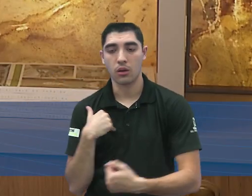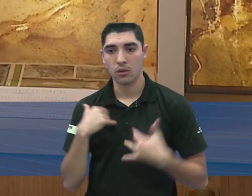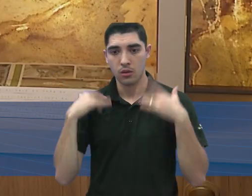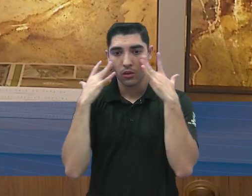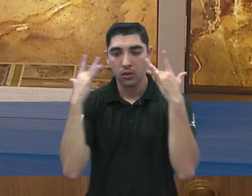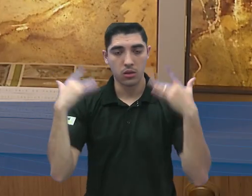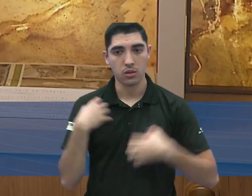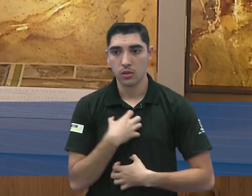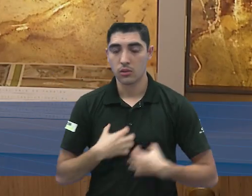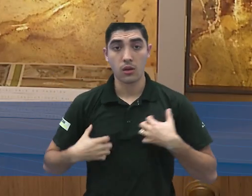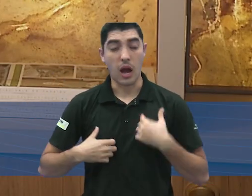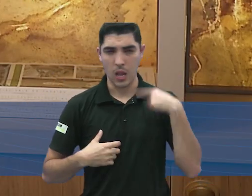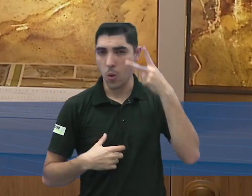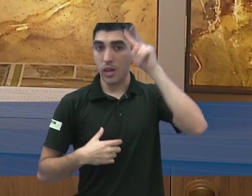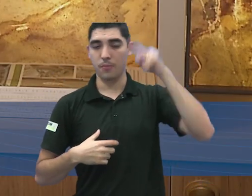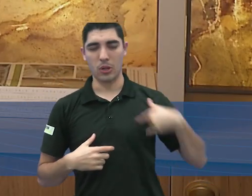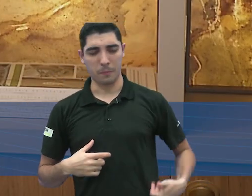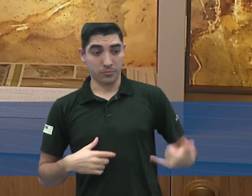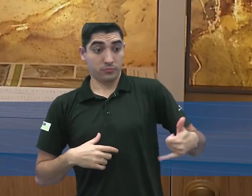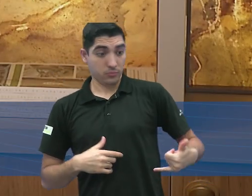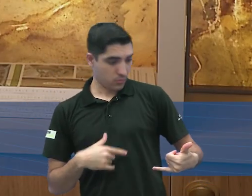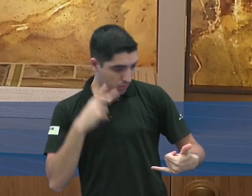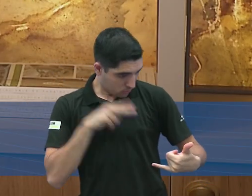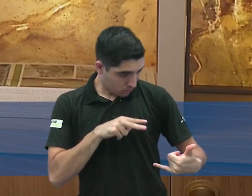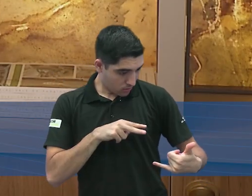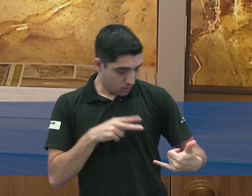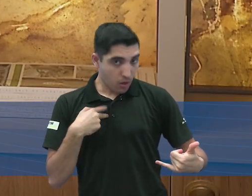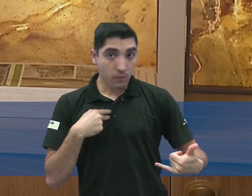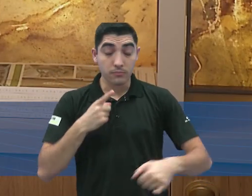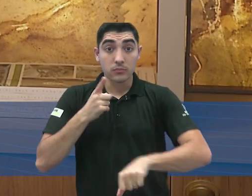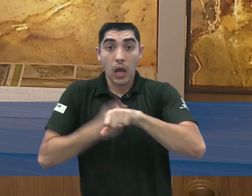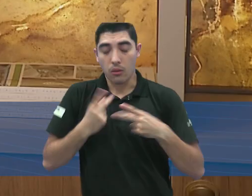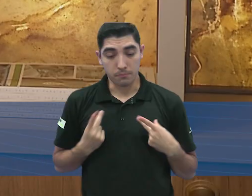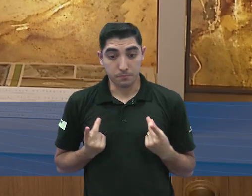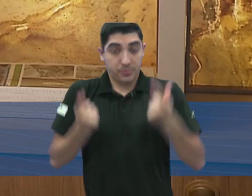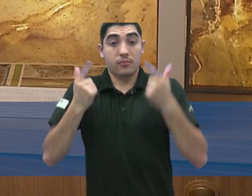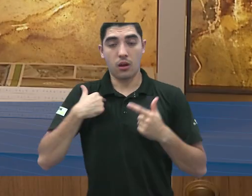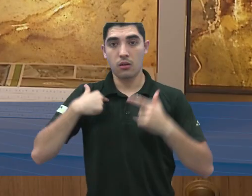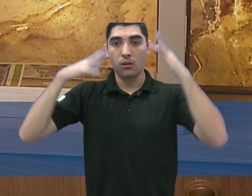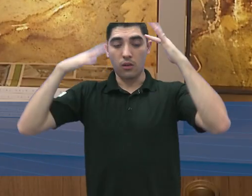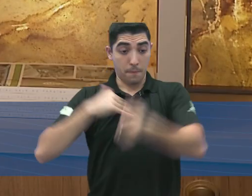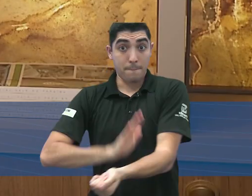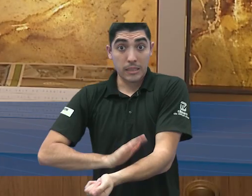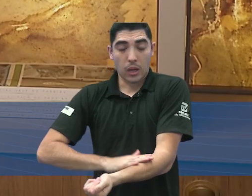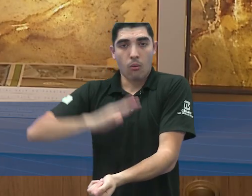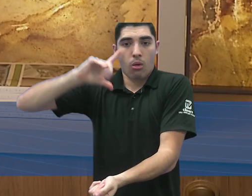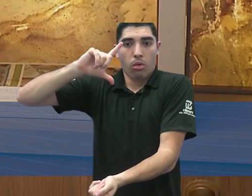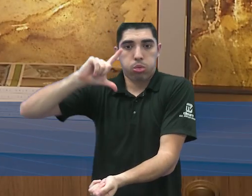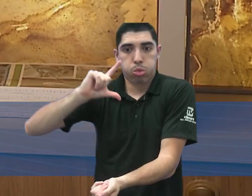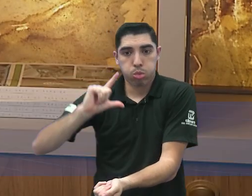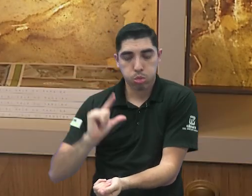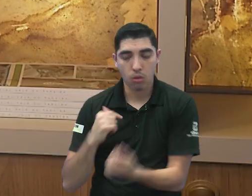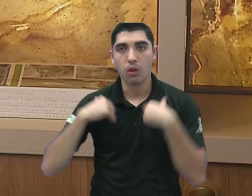Eu lembro um dia que ele me ligou, só do telefone tocar, aquilo me disparou um gatilho. E a minha pressão caiu na hora, assim, eu